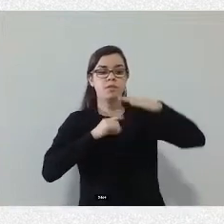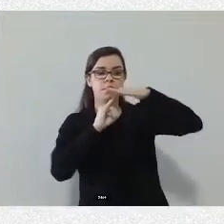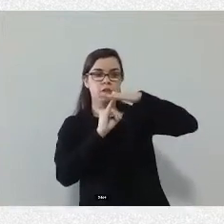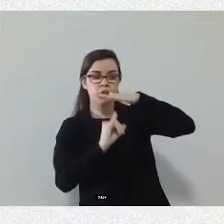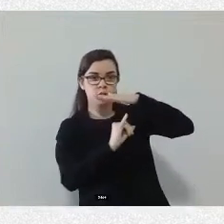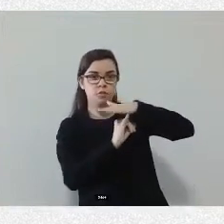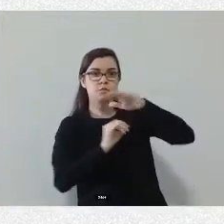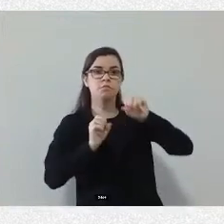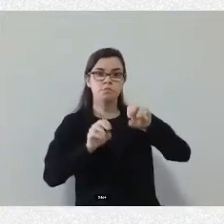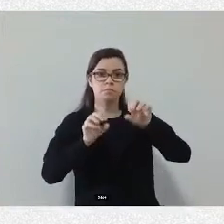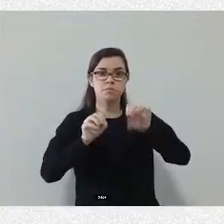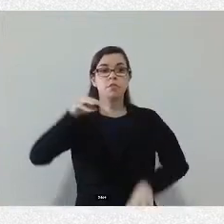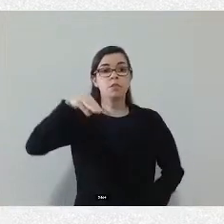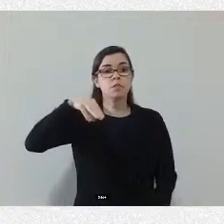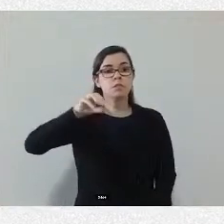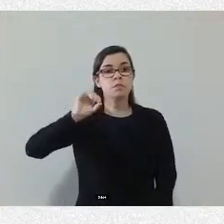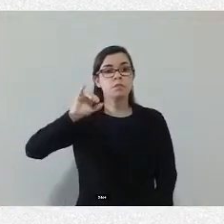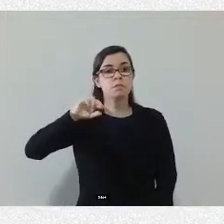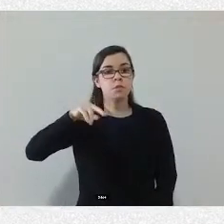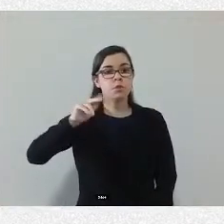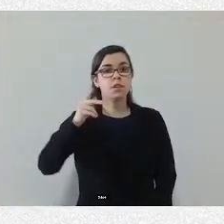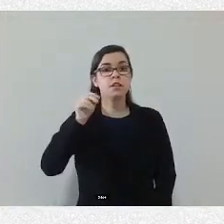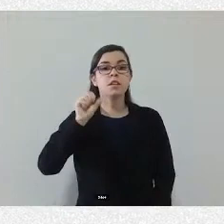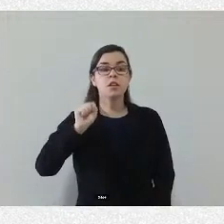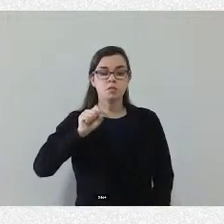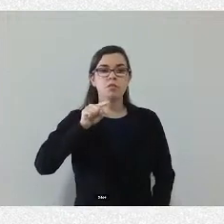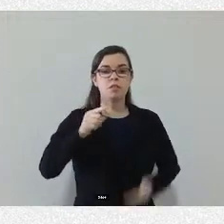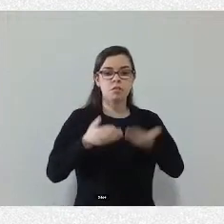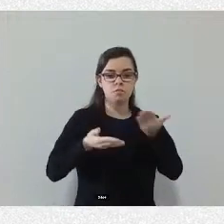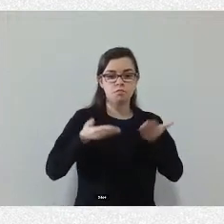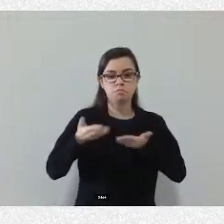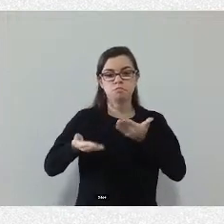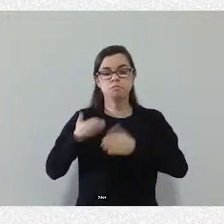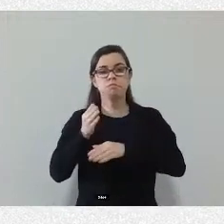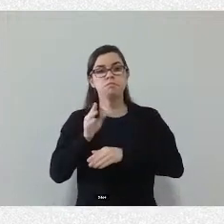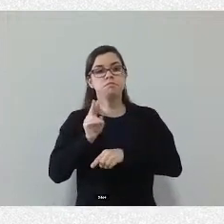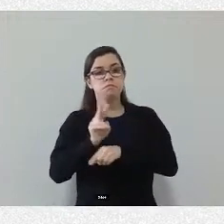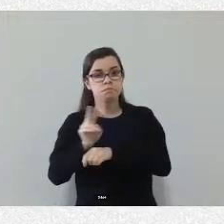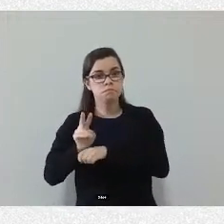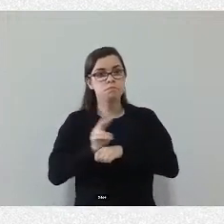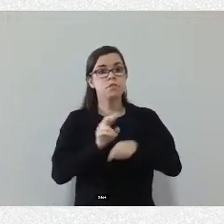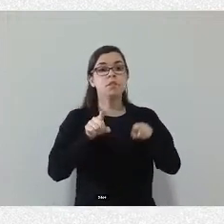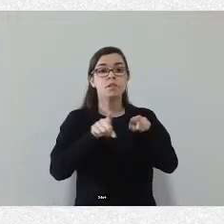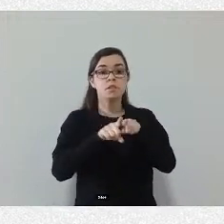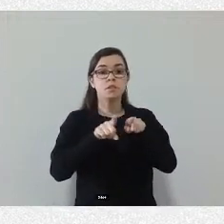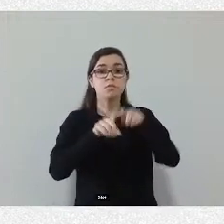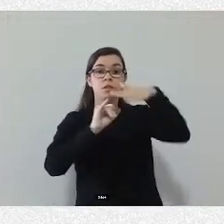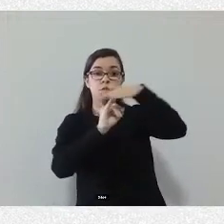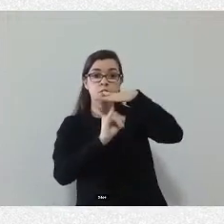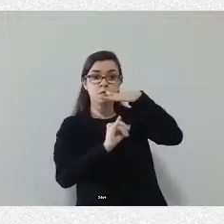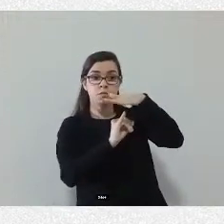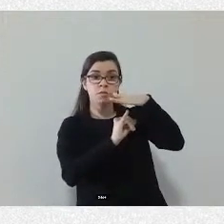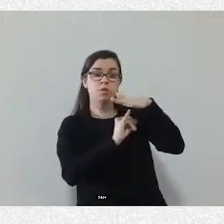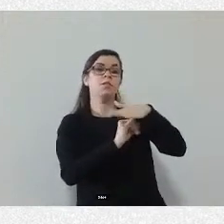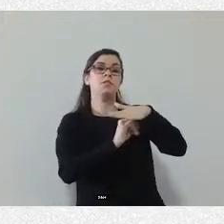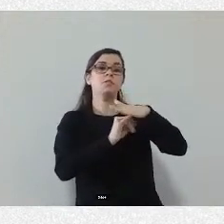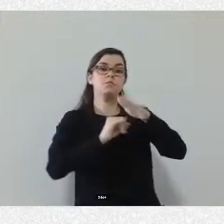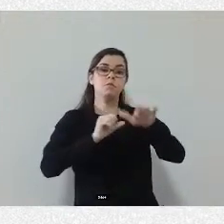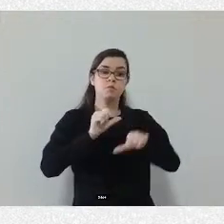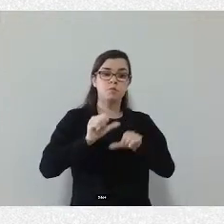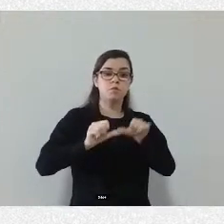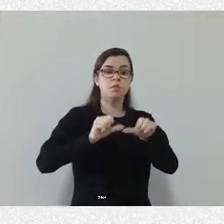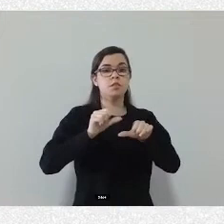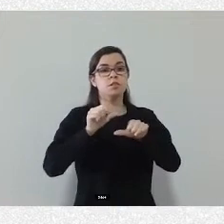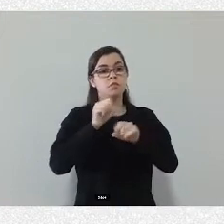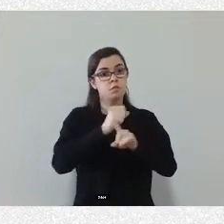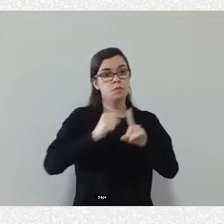Educação, cuidamos de vida através do Instituto de Transformação Social, Instituto Moinhos Social, e